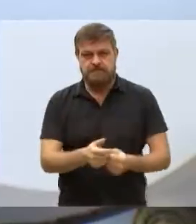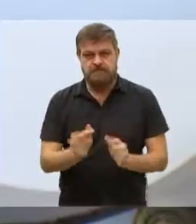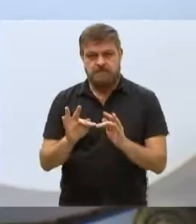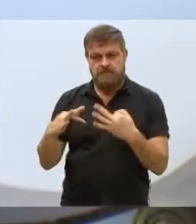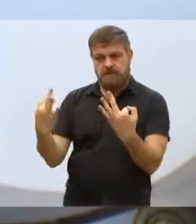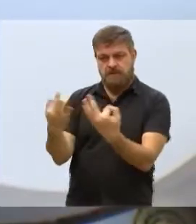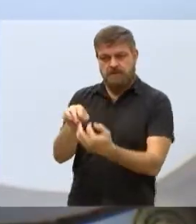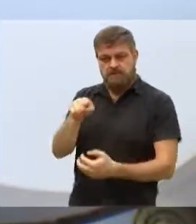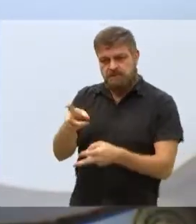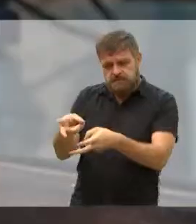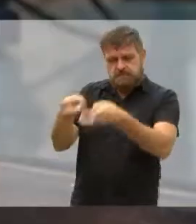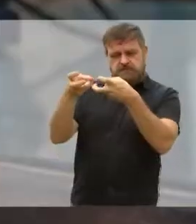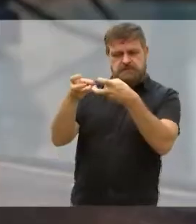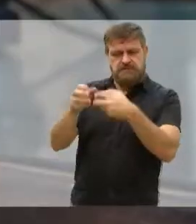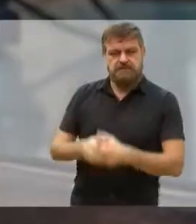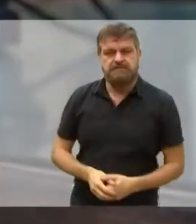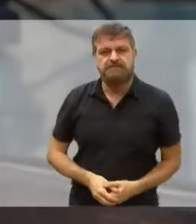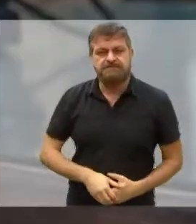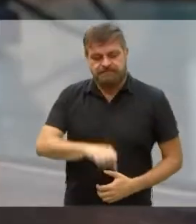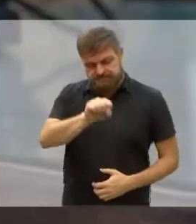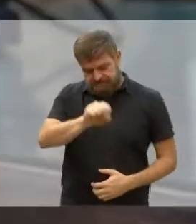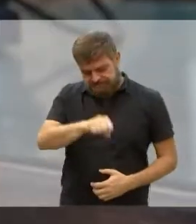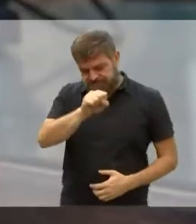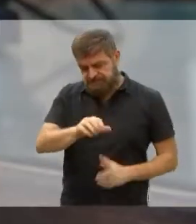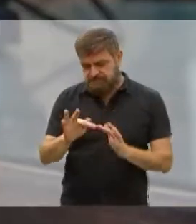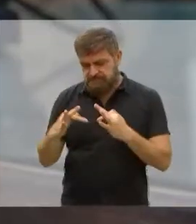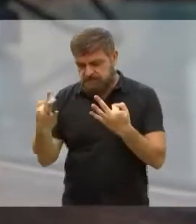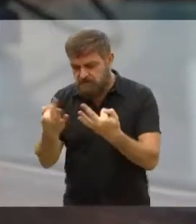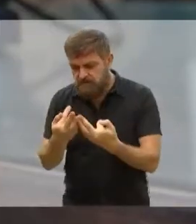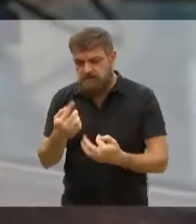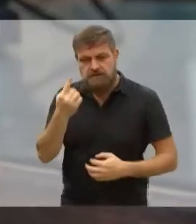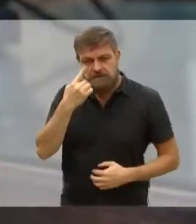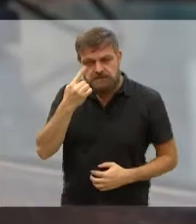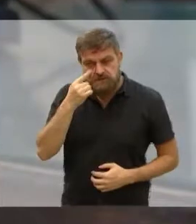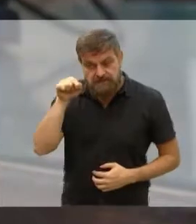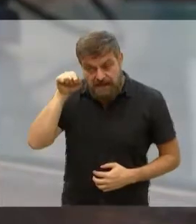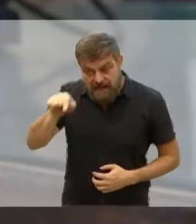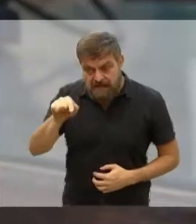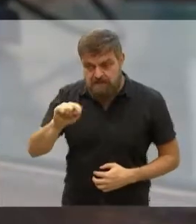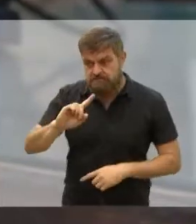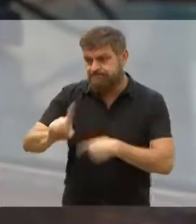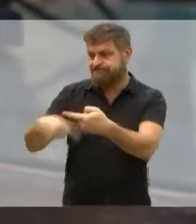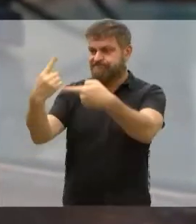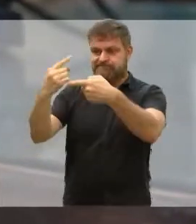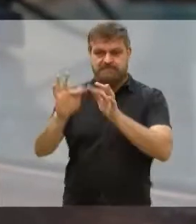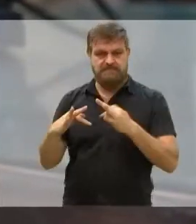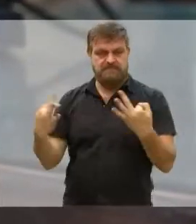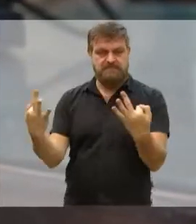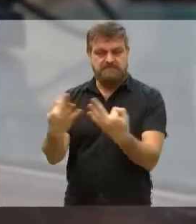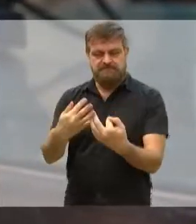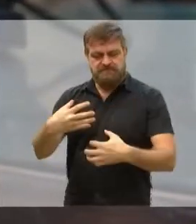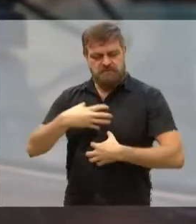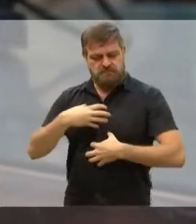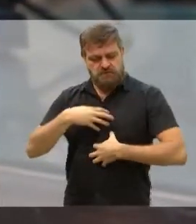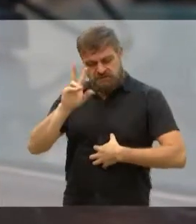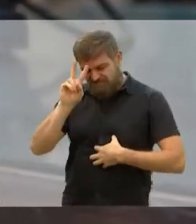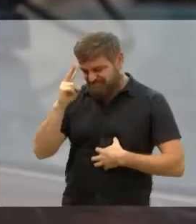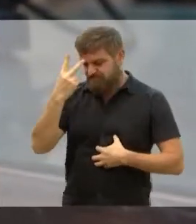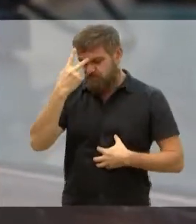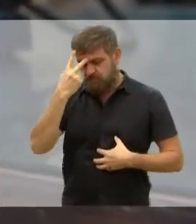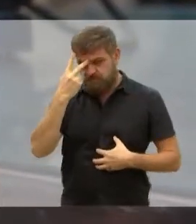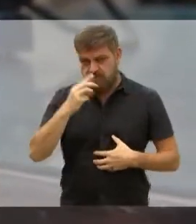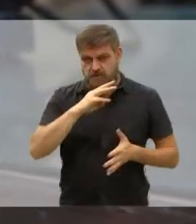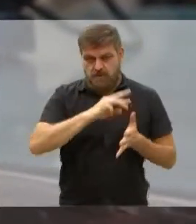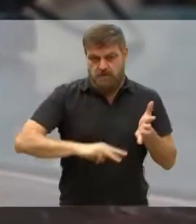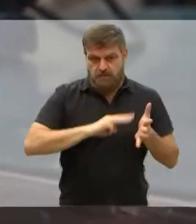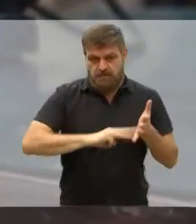é espelhado na família? Isso é. A gente observa uma mudança bem grande na família. O